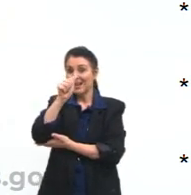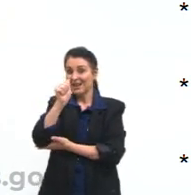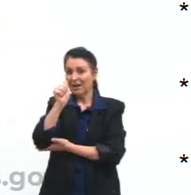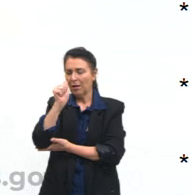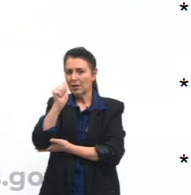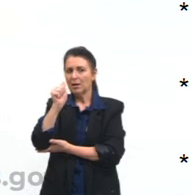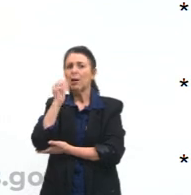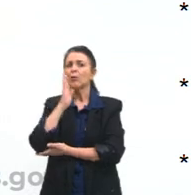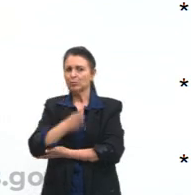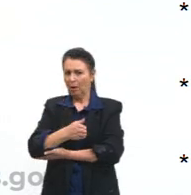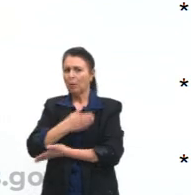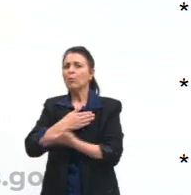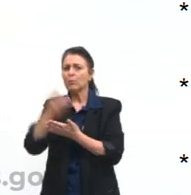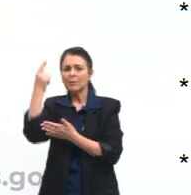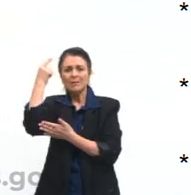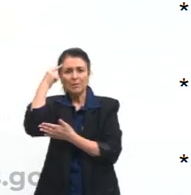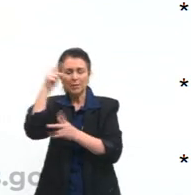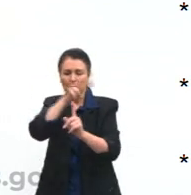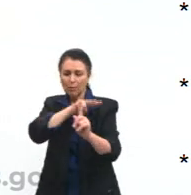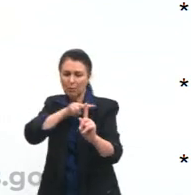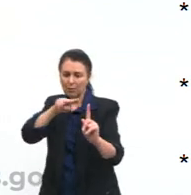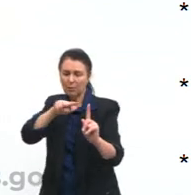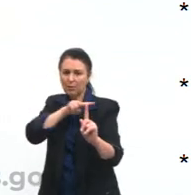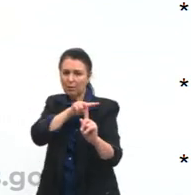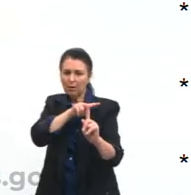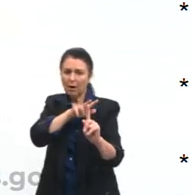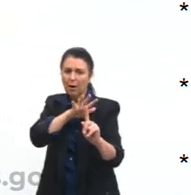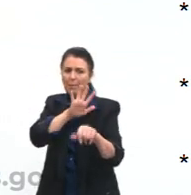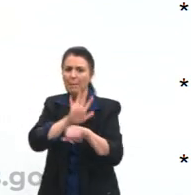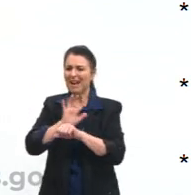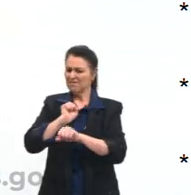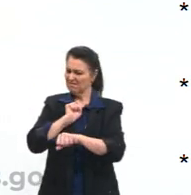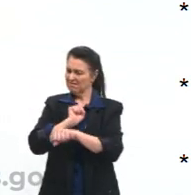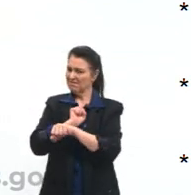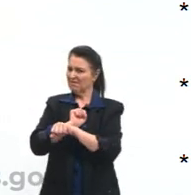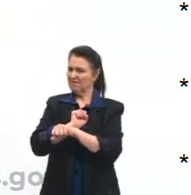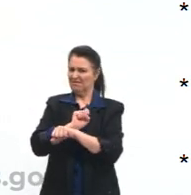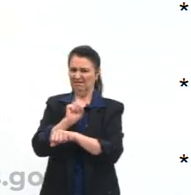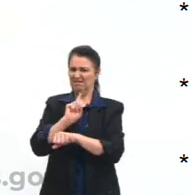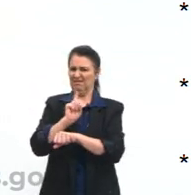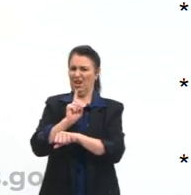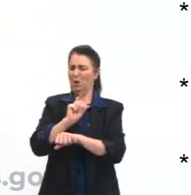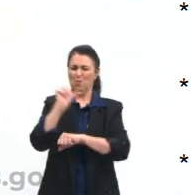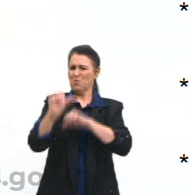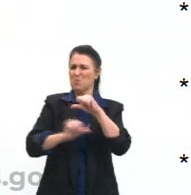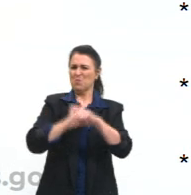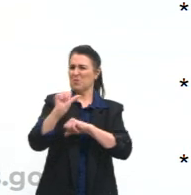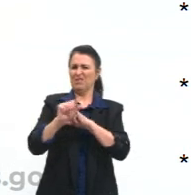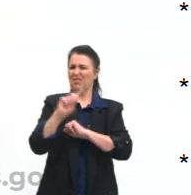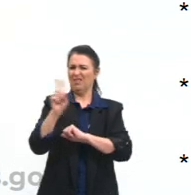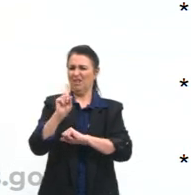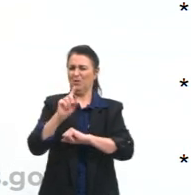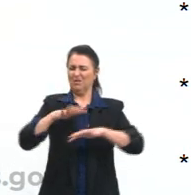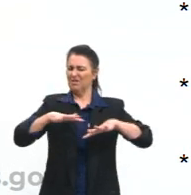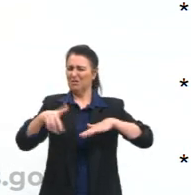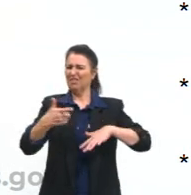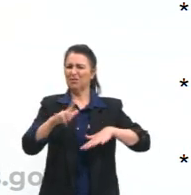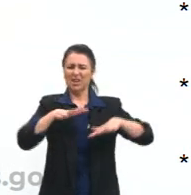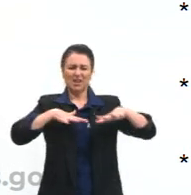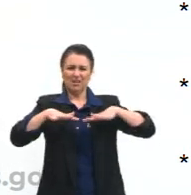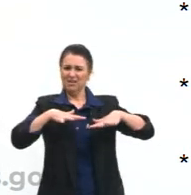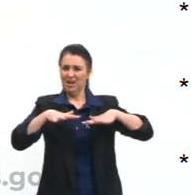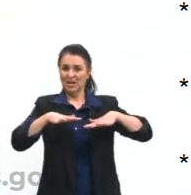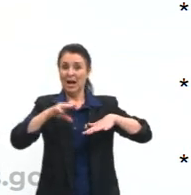já querem já pensam uma perspectiva mais estática Eles não tão móvel né para eles essa